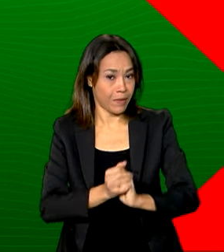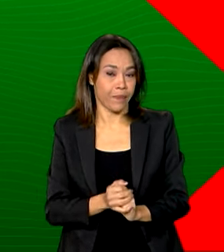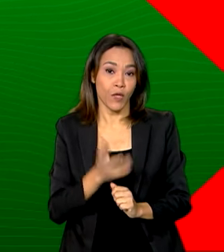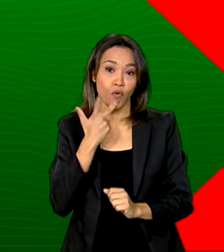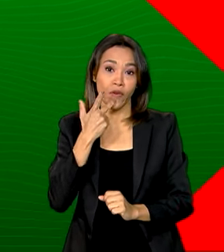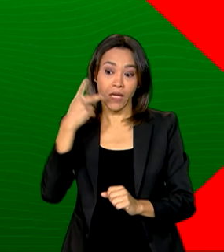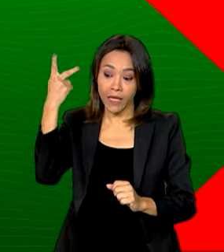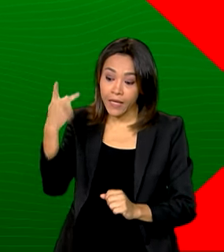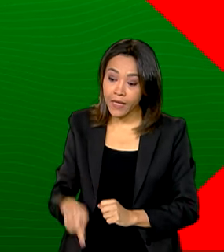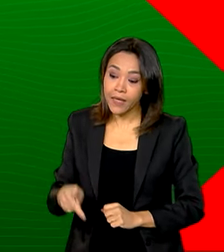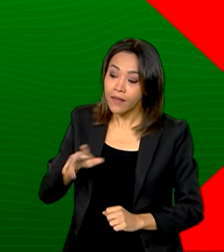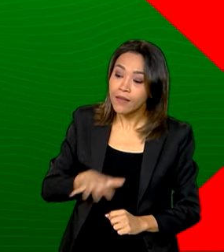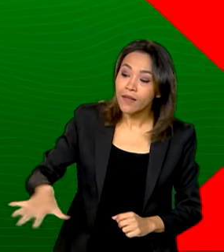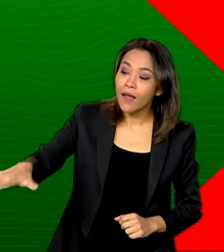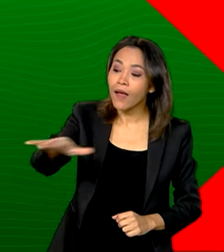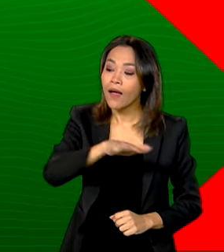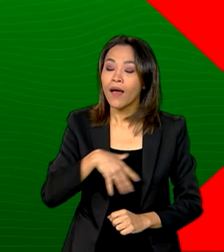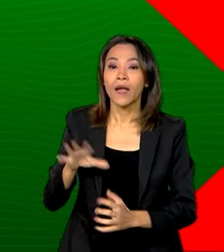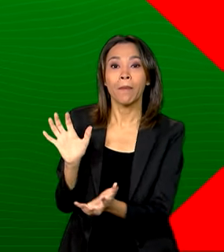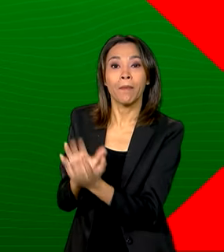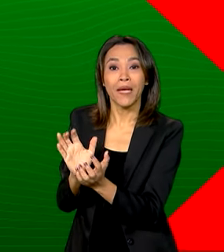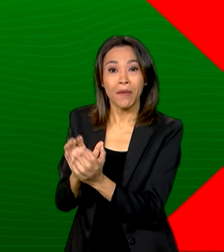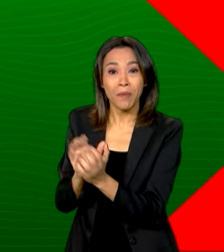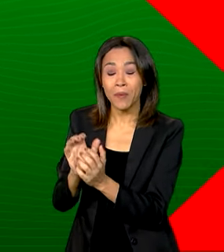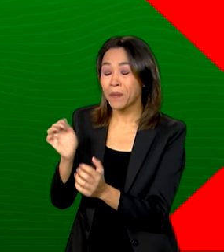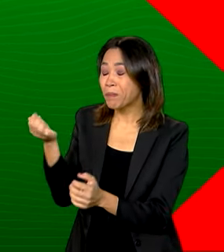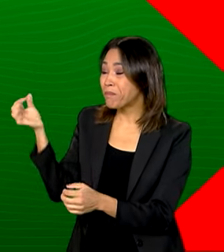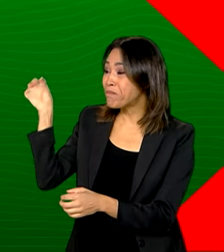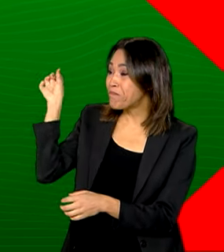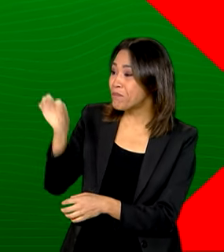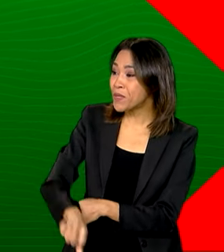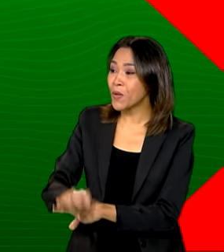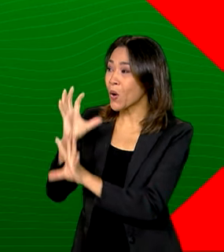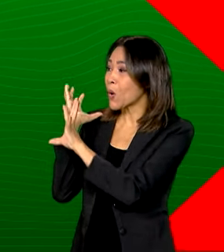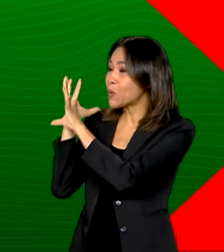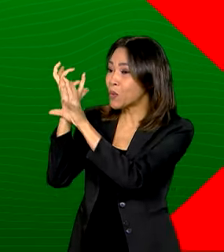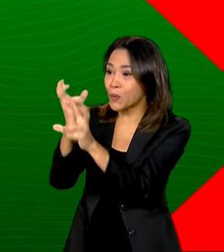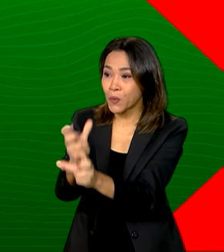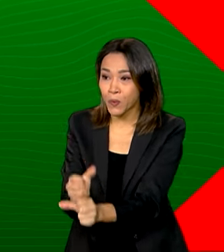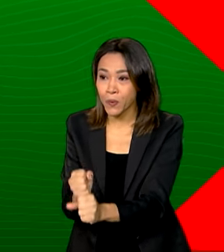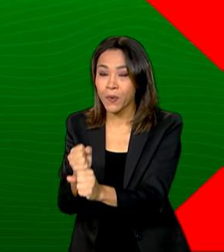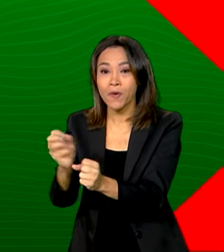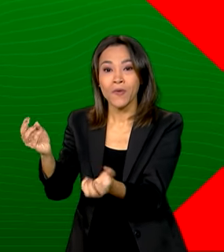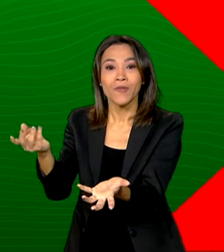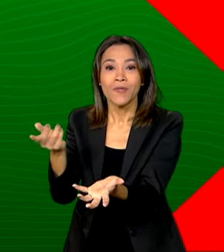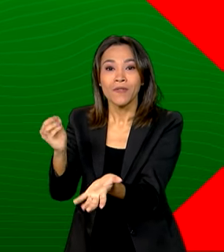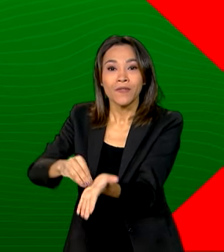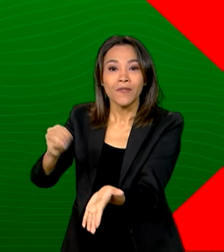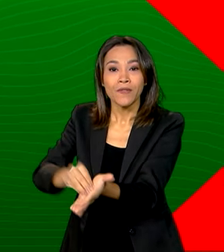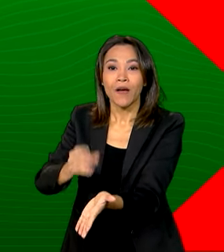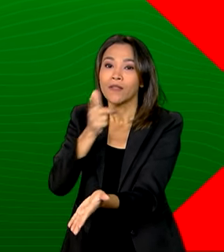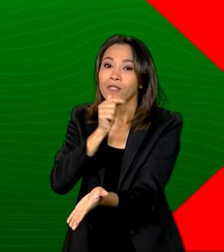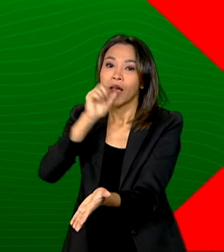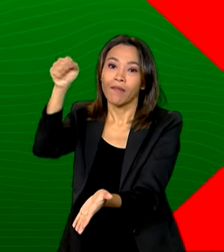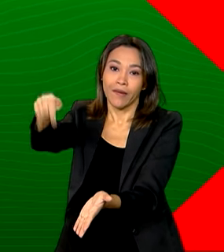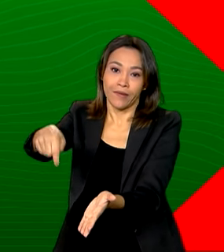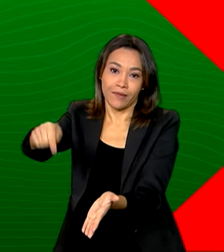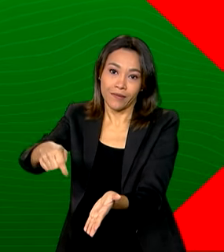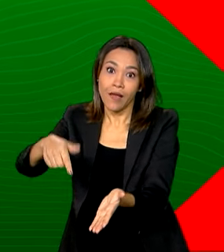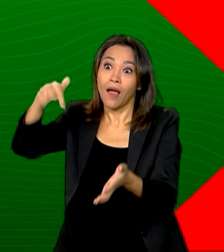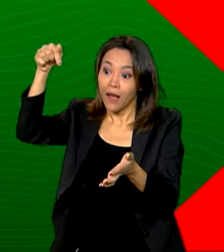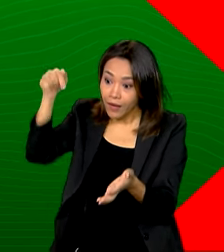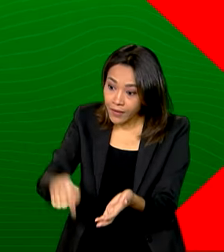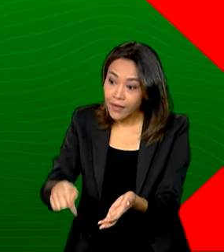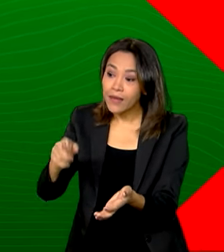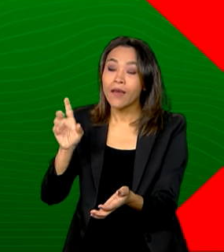Agreste o Agreste Pernambucano é o pior balanço hídrico do país é também aqui no Agreste Ministro um doss maiores